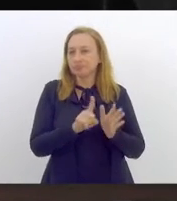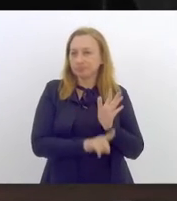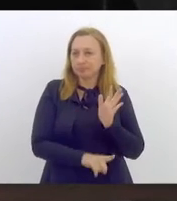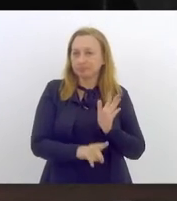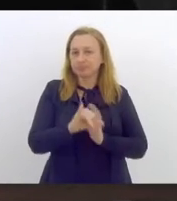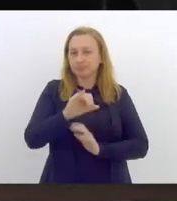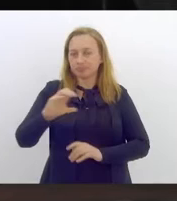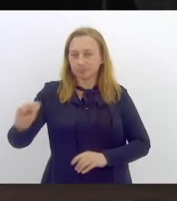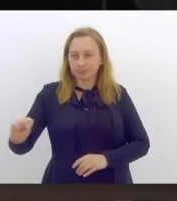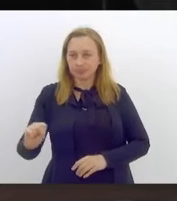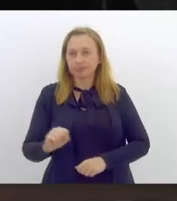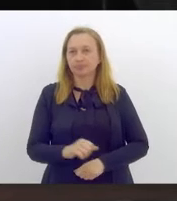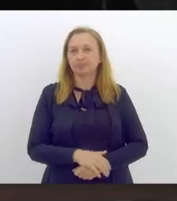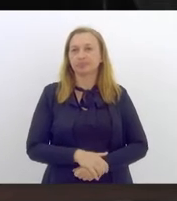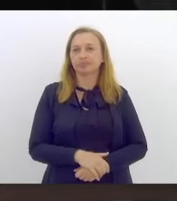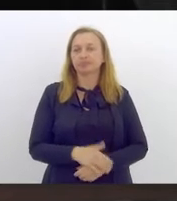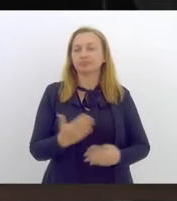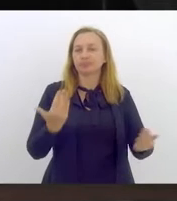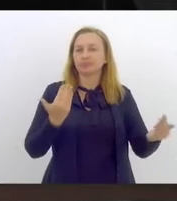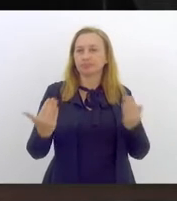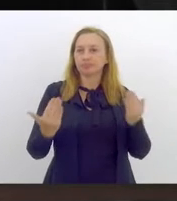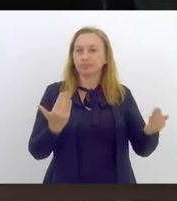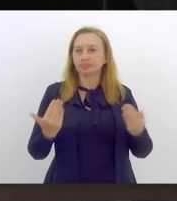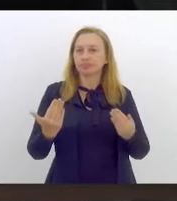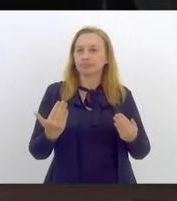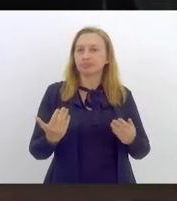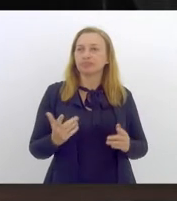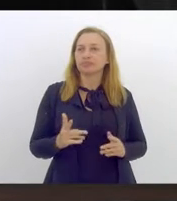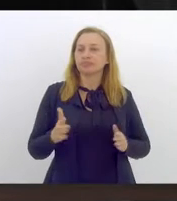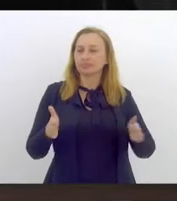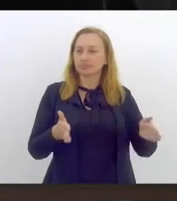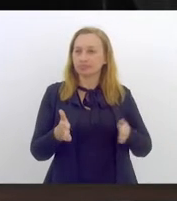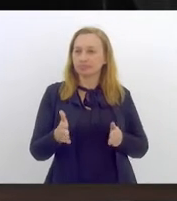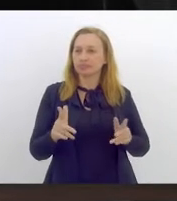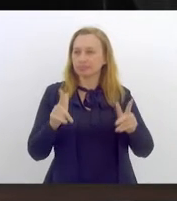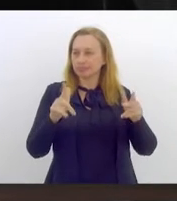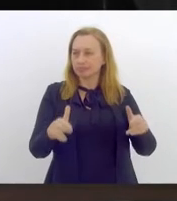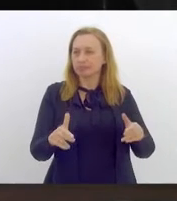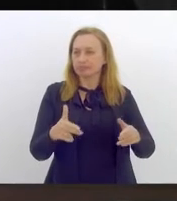do ICMS, comparando aí o mesmo período entre